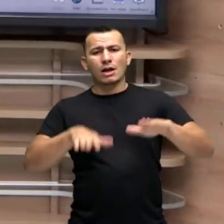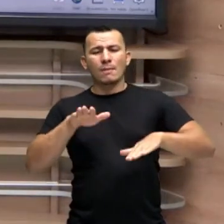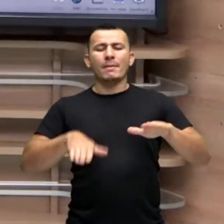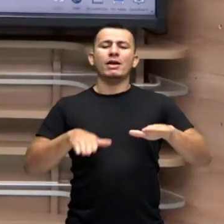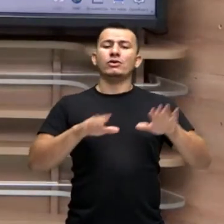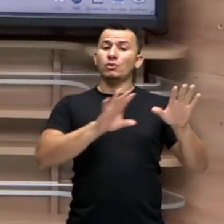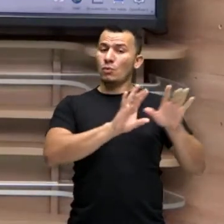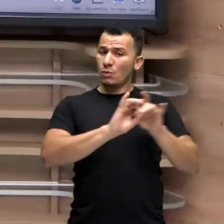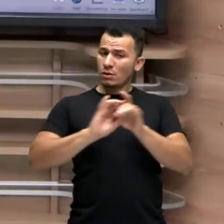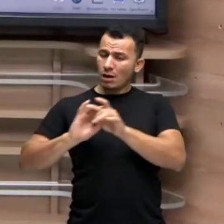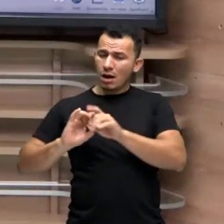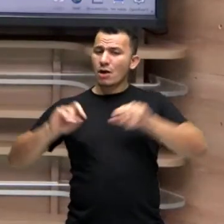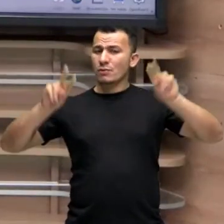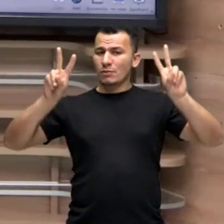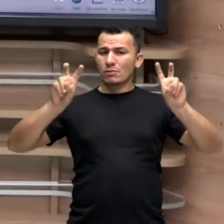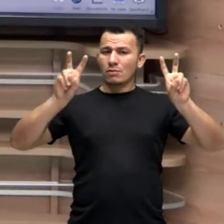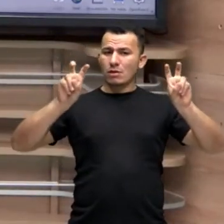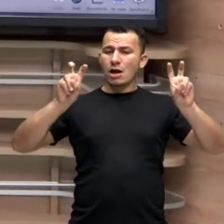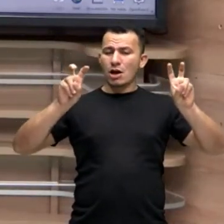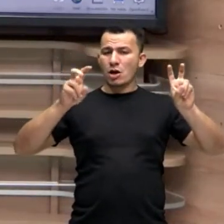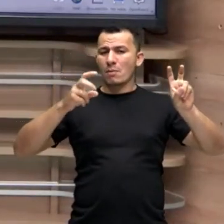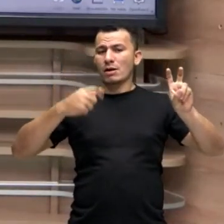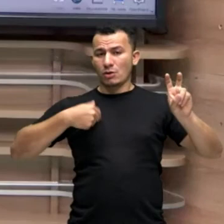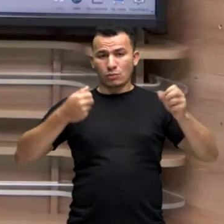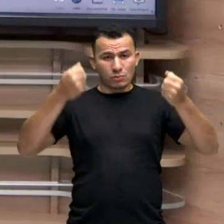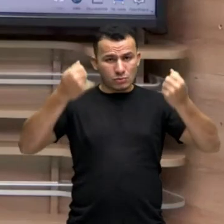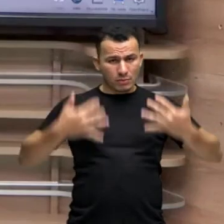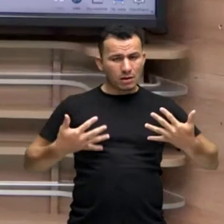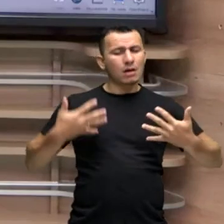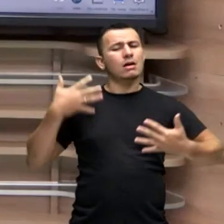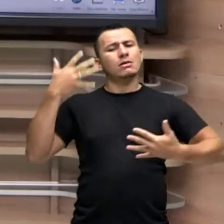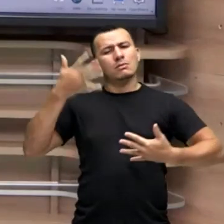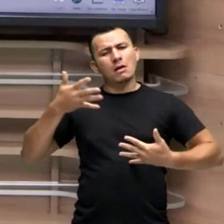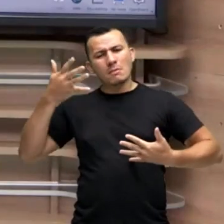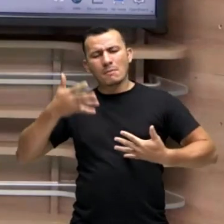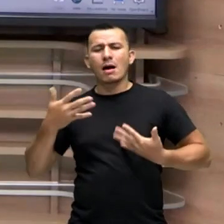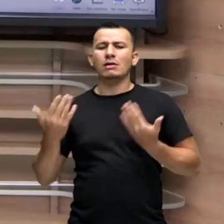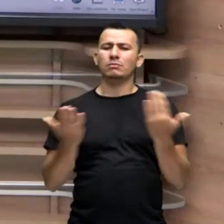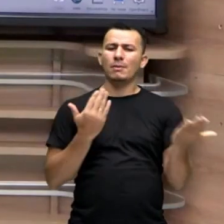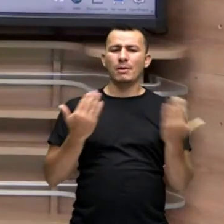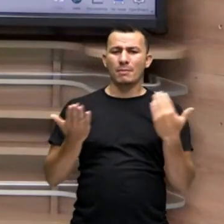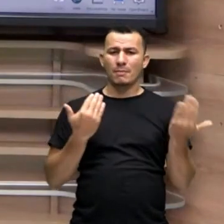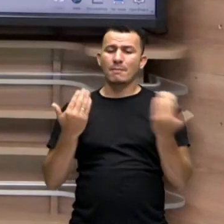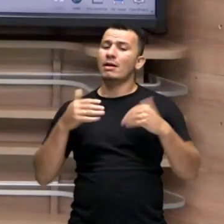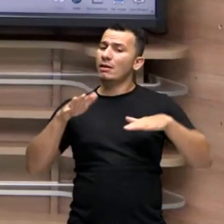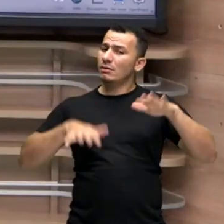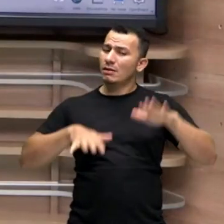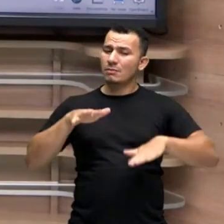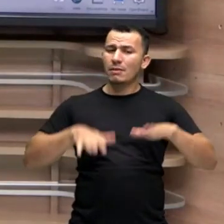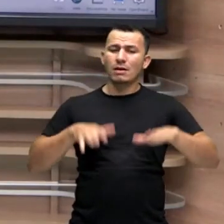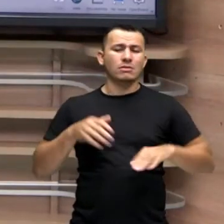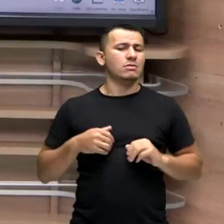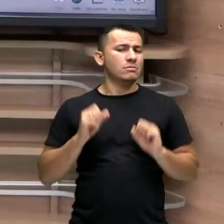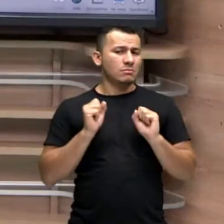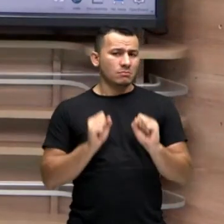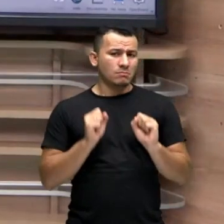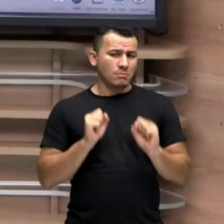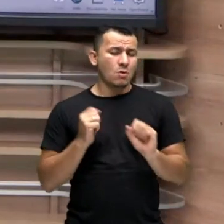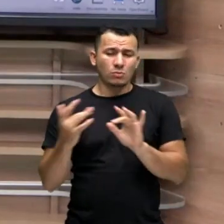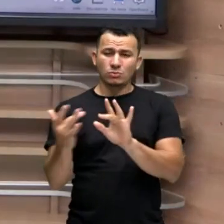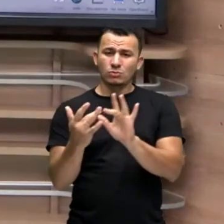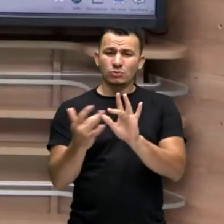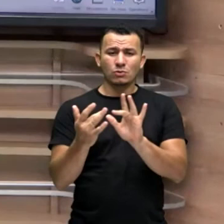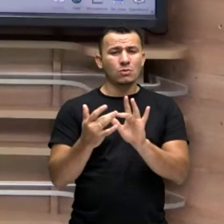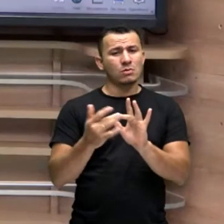contexto em que eu estou falando que eu estou dialogando eu posso ter contato